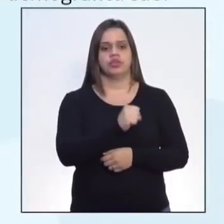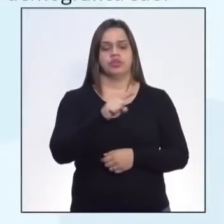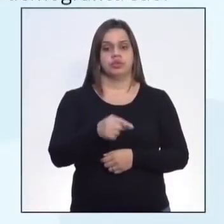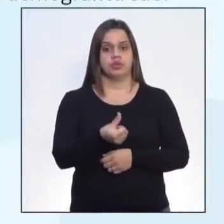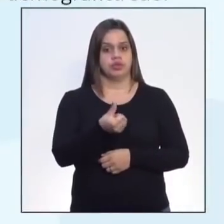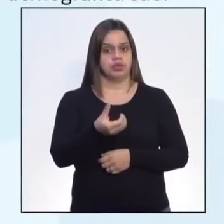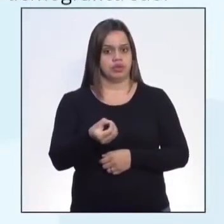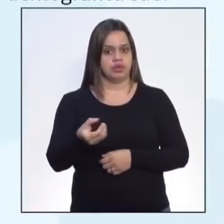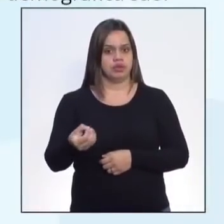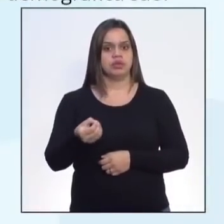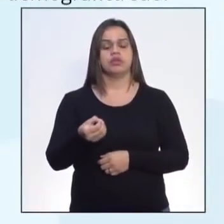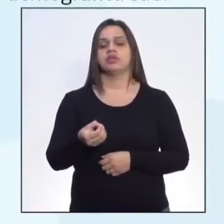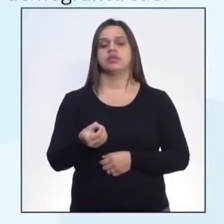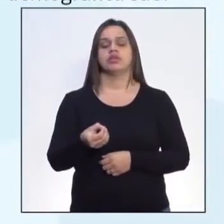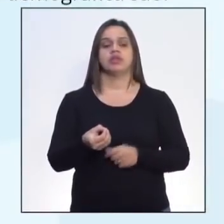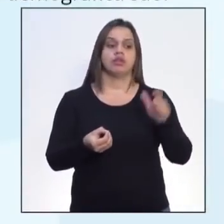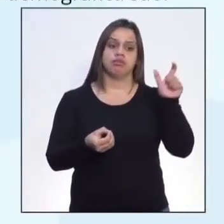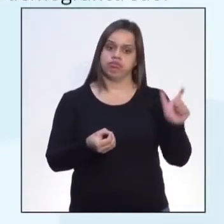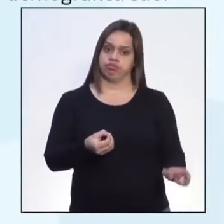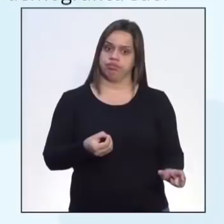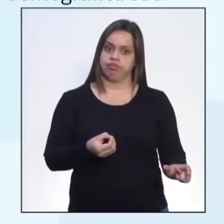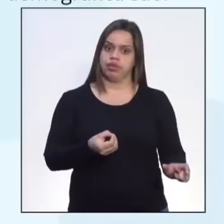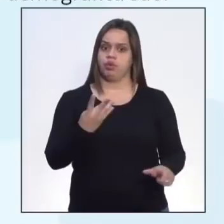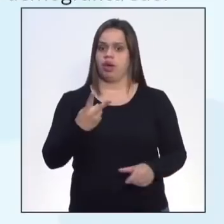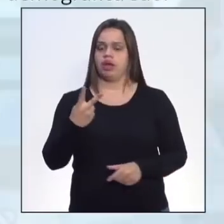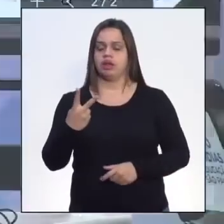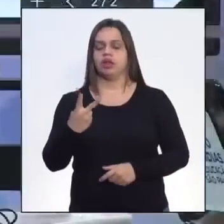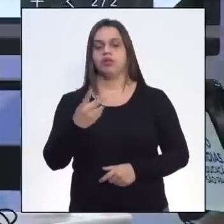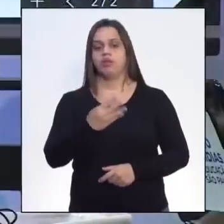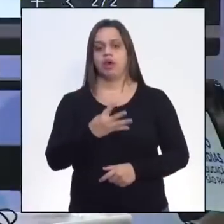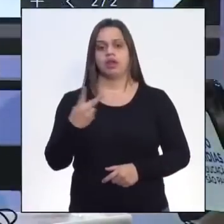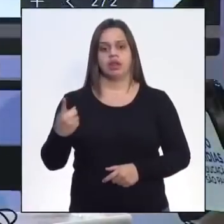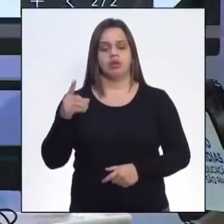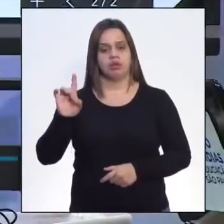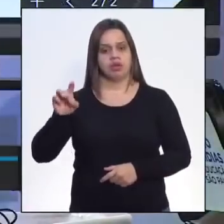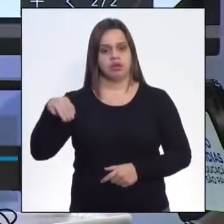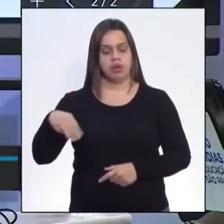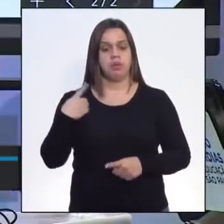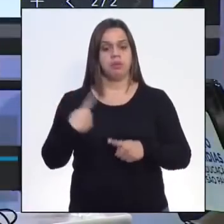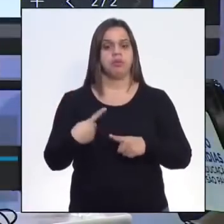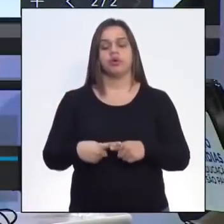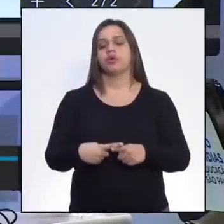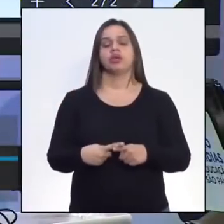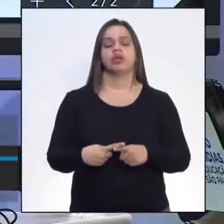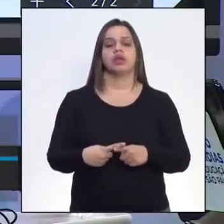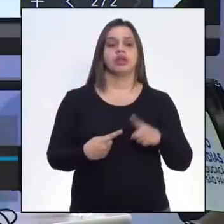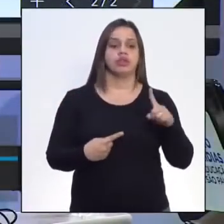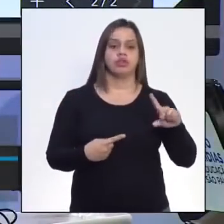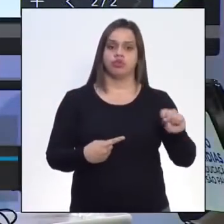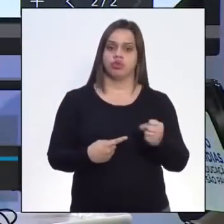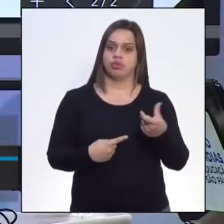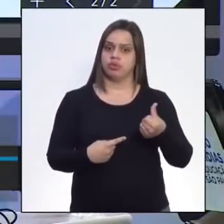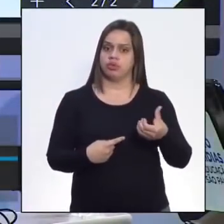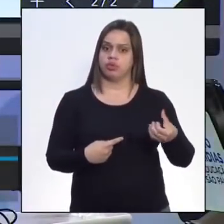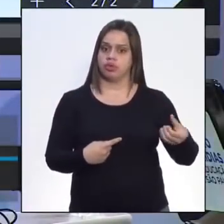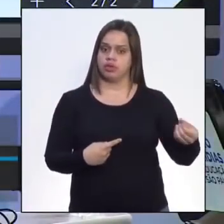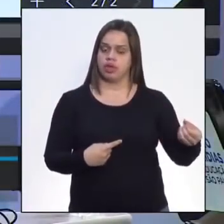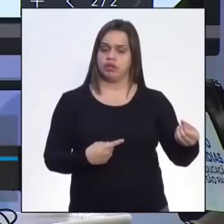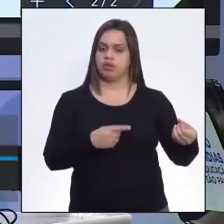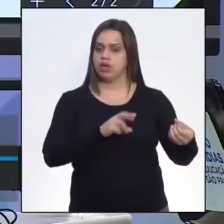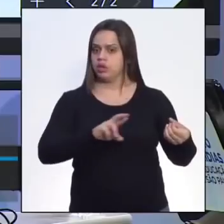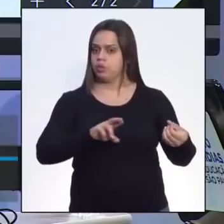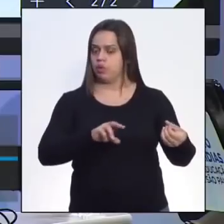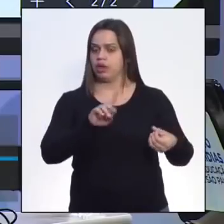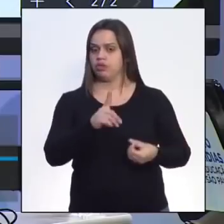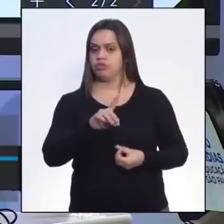18.600 e 41. Por que 18.600 e não 18.000, como está lá na